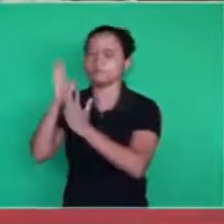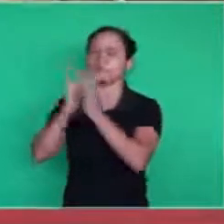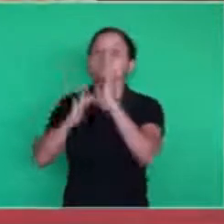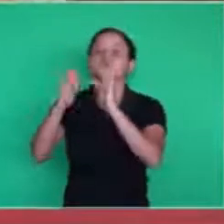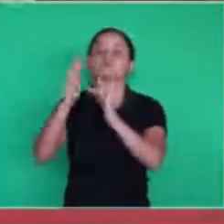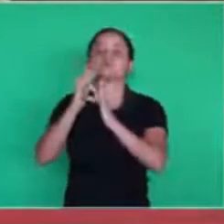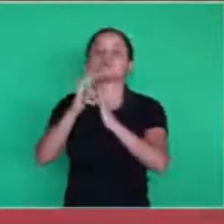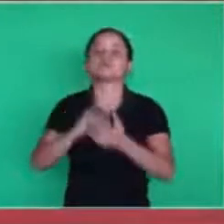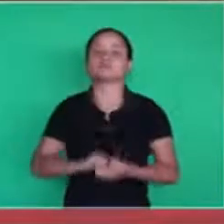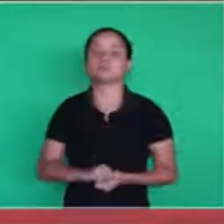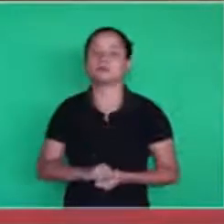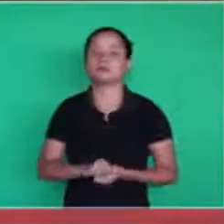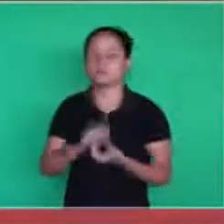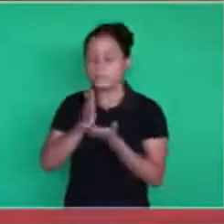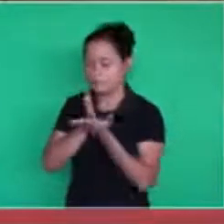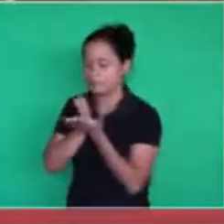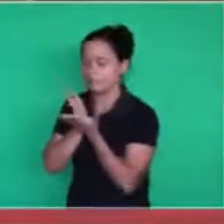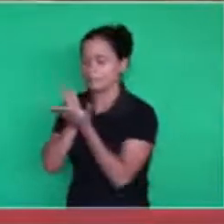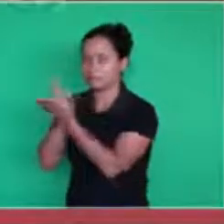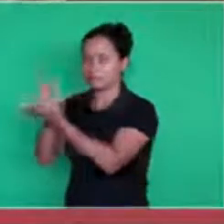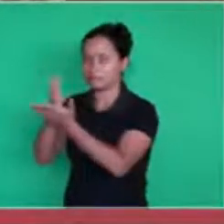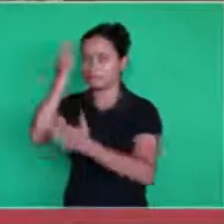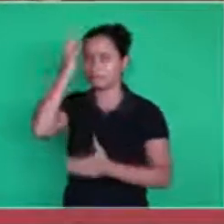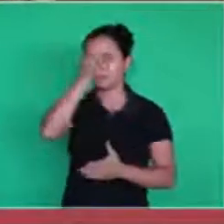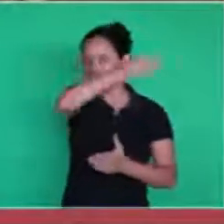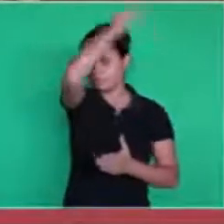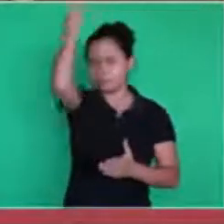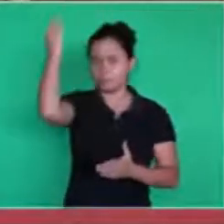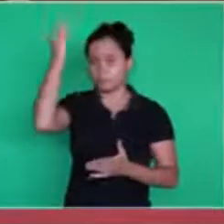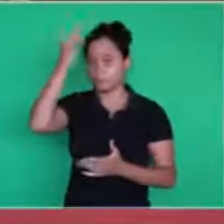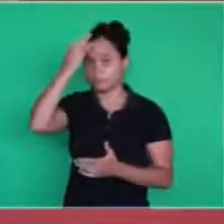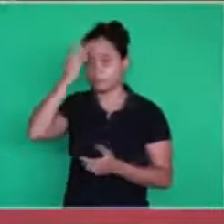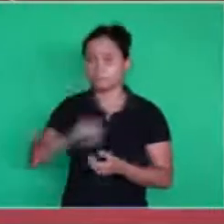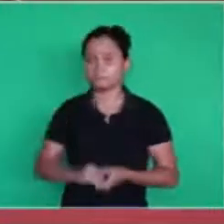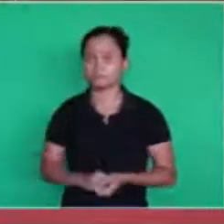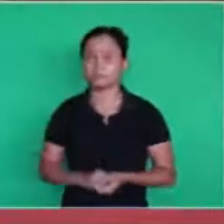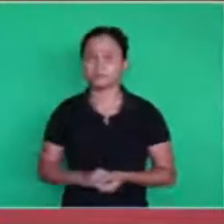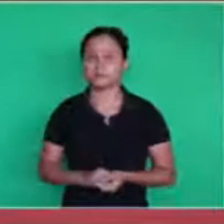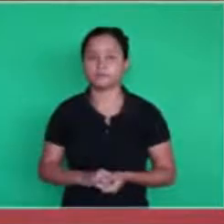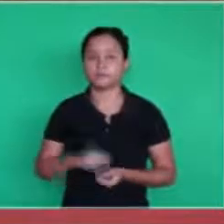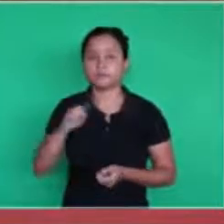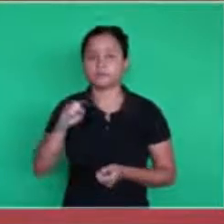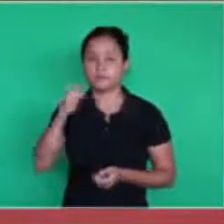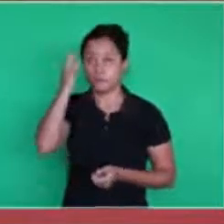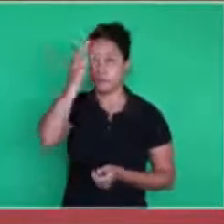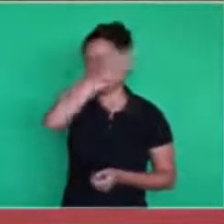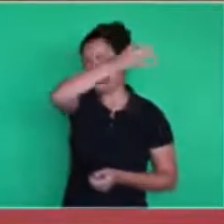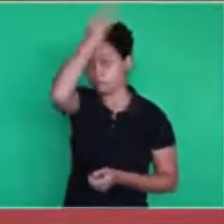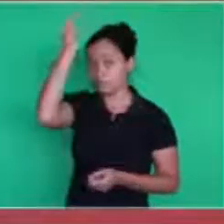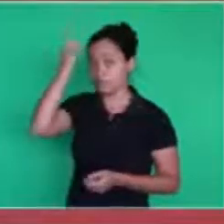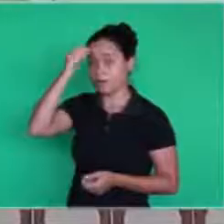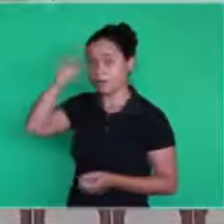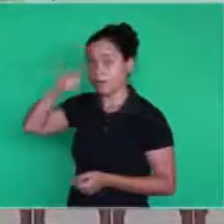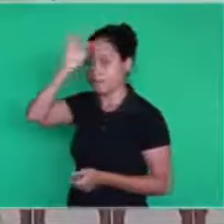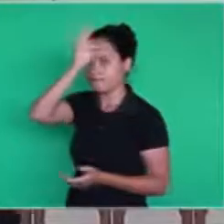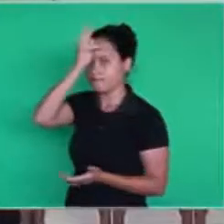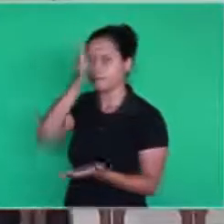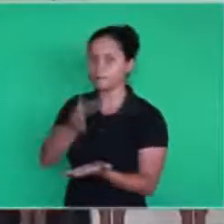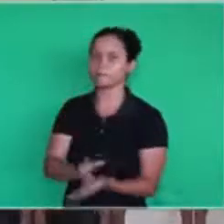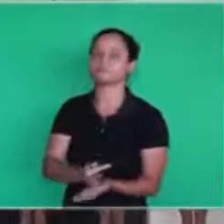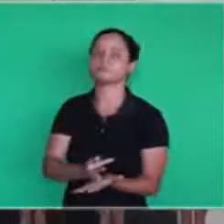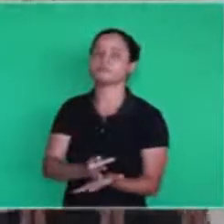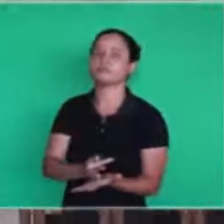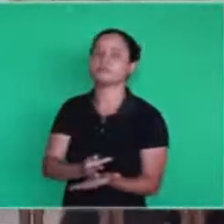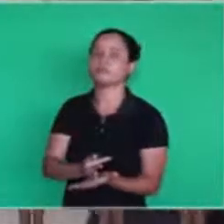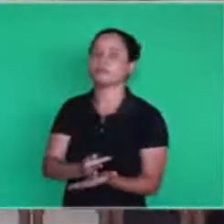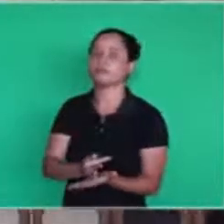caminho é o Espírito Santo que abre. Este mesmo Espírito é a fé. Ela vem de cima para baixo,